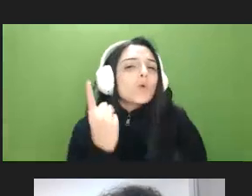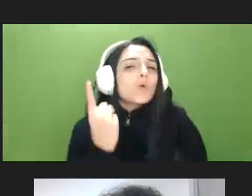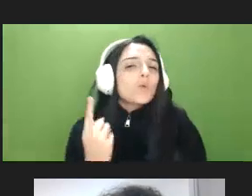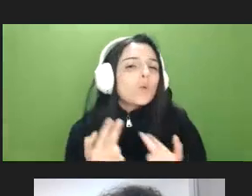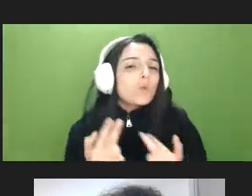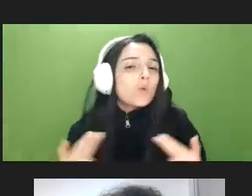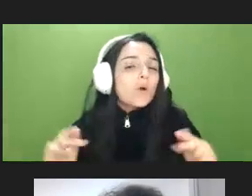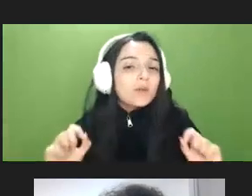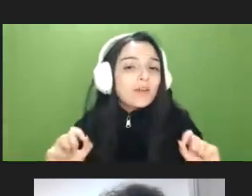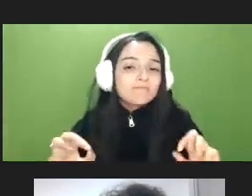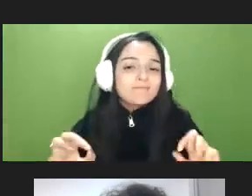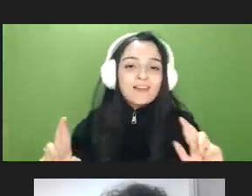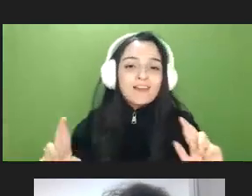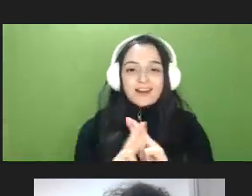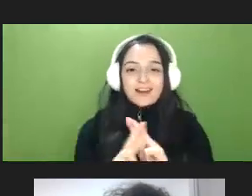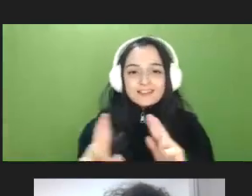cuidado